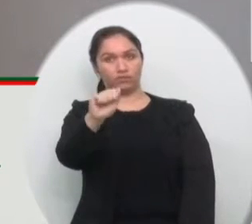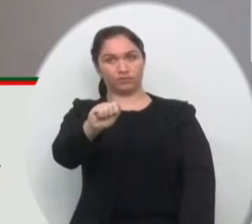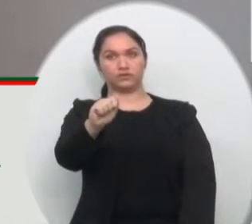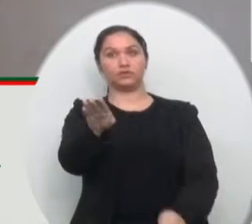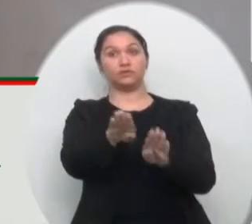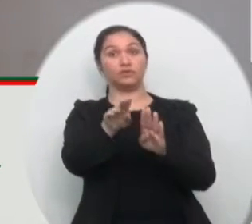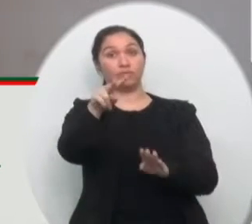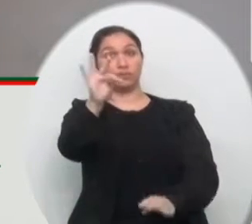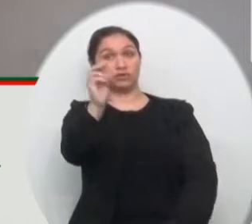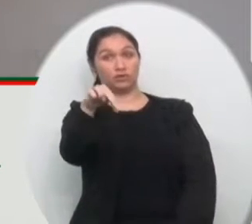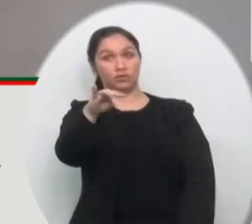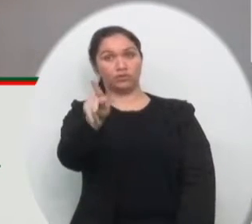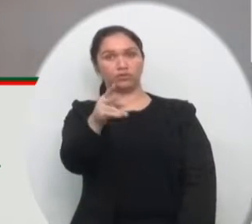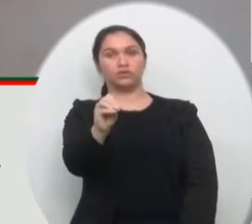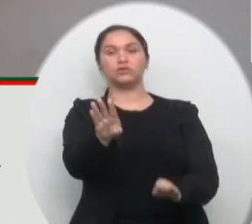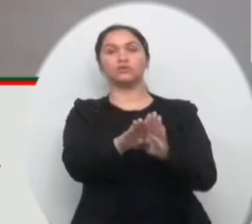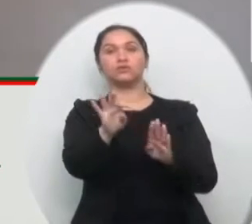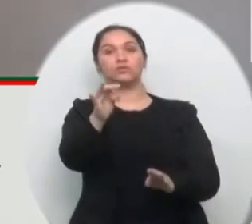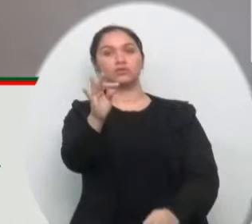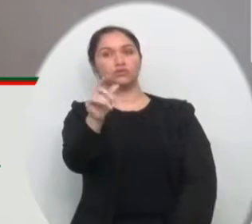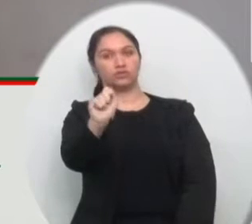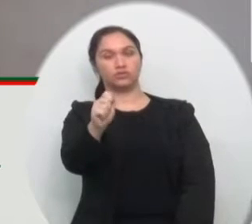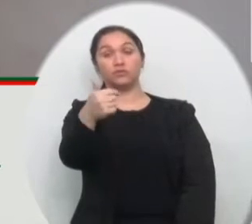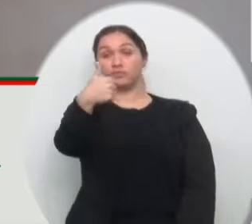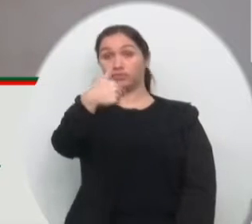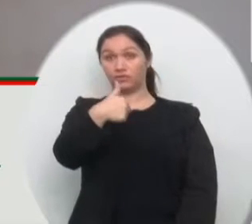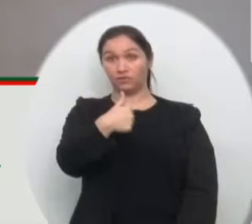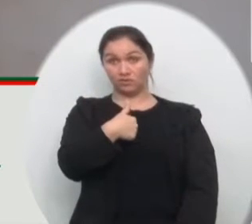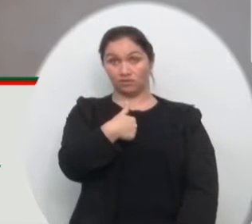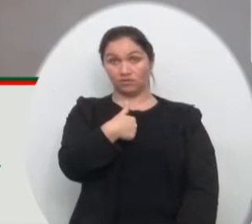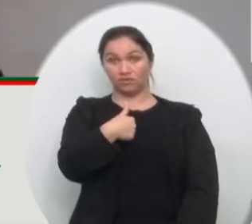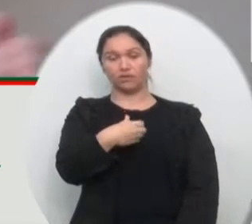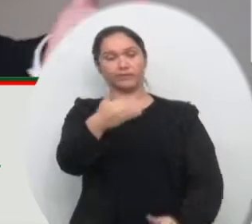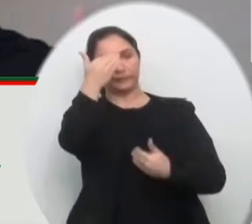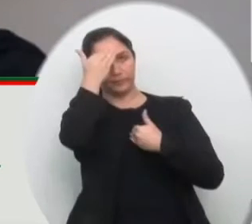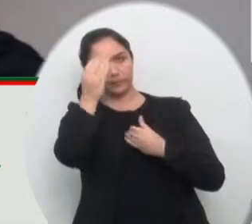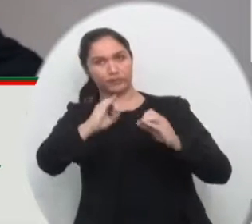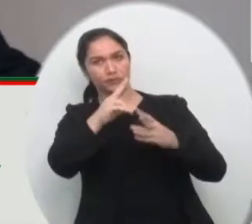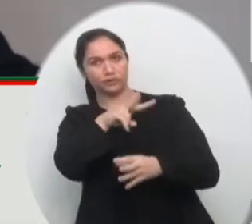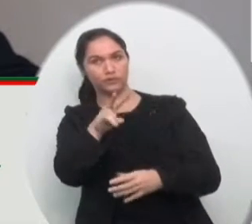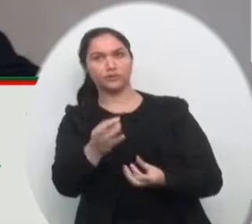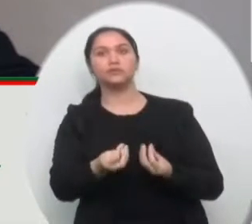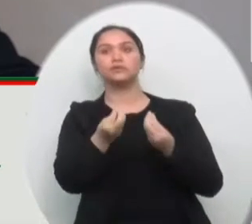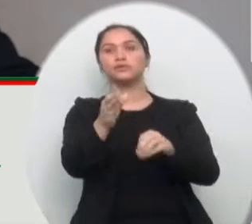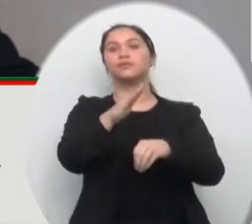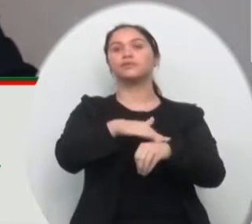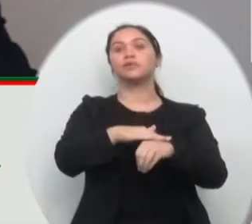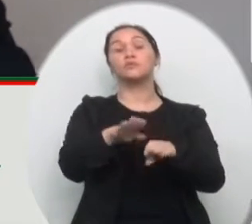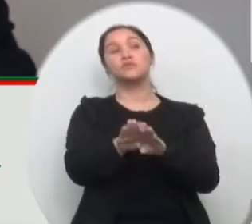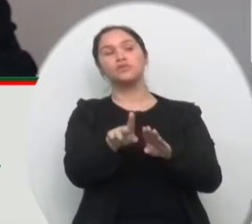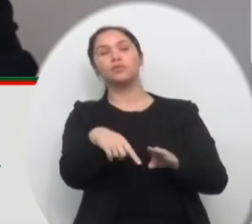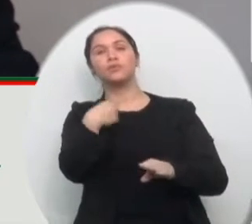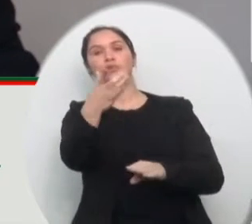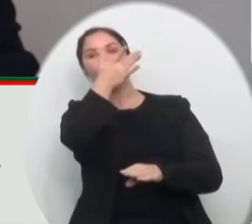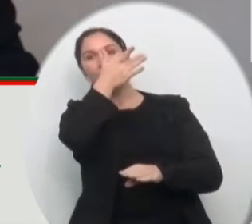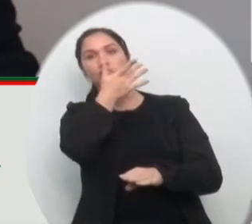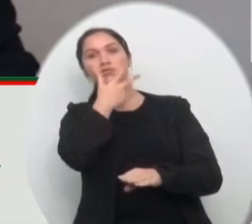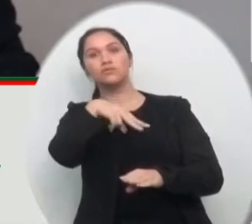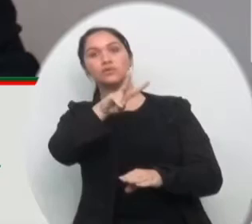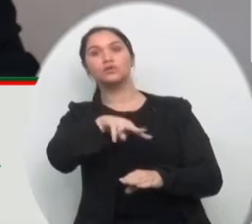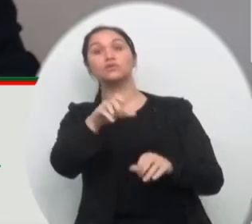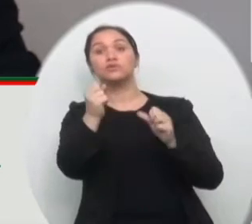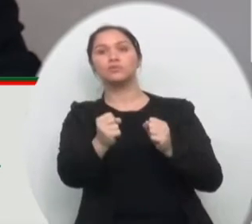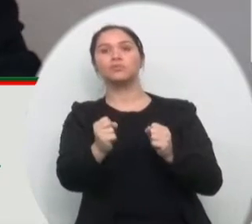Embralite, o vereador Tita e este vereador. Muito obrigado a todos que cederam o tempo e talvez os que possam ceder mais tarde. E é isso aí, boa noite a todos